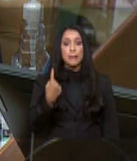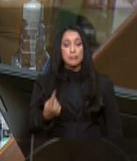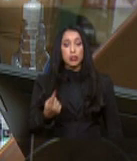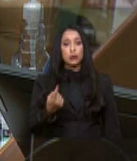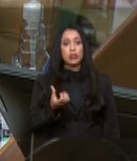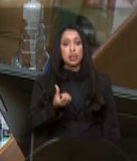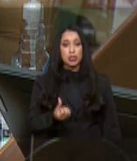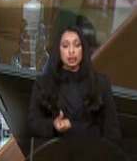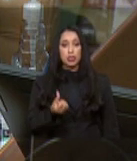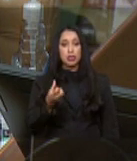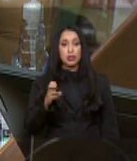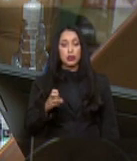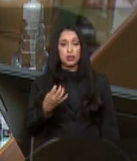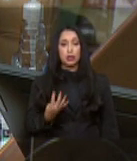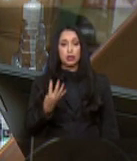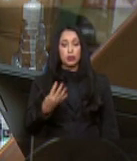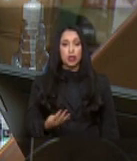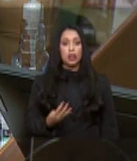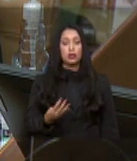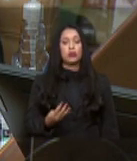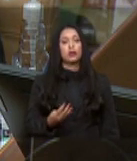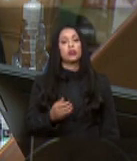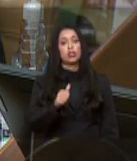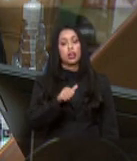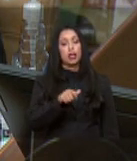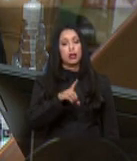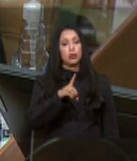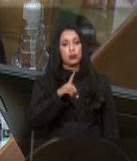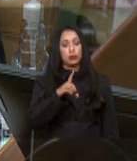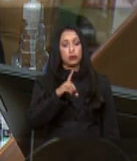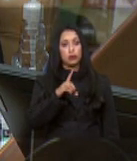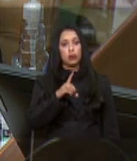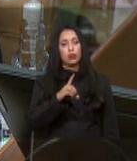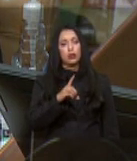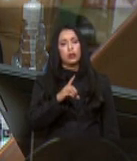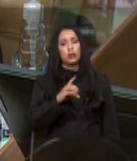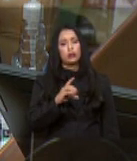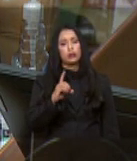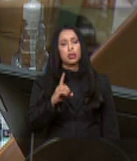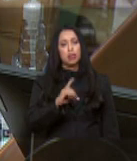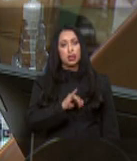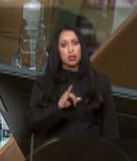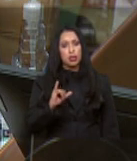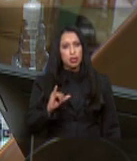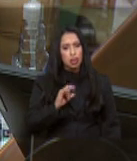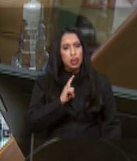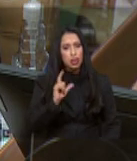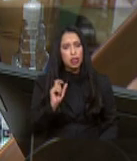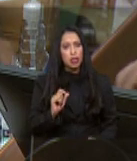1.664 ações de controle abstrato em tramitação. E deste total, pelo que pude apurar,